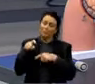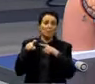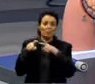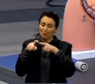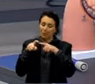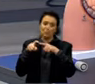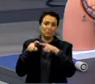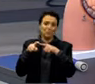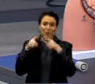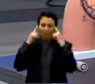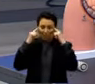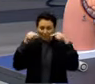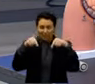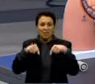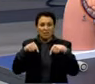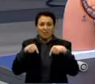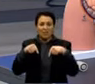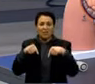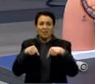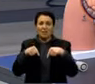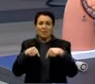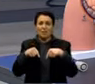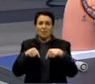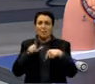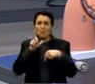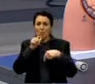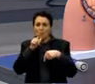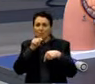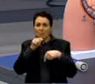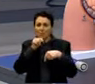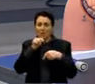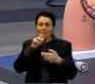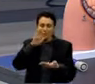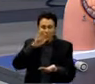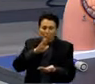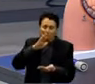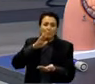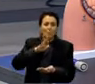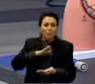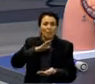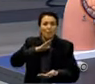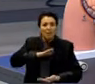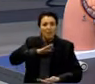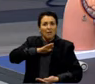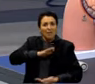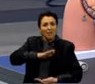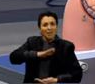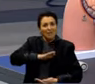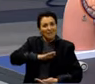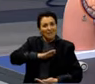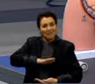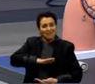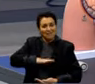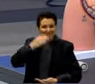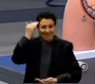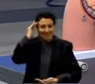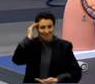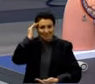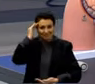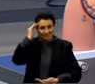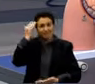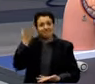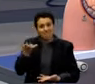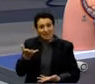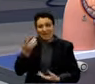para baixo e ingerir água ou algum alimento, o alimento ele vai seguir a posição inversa à força